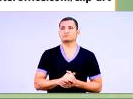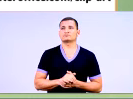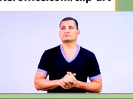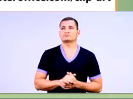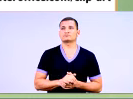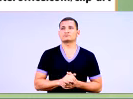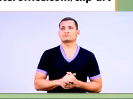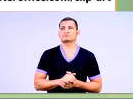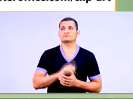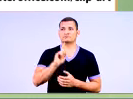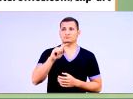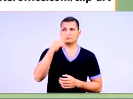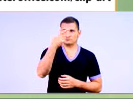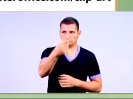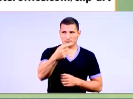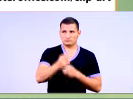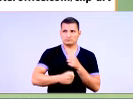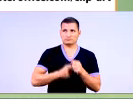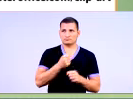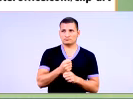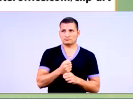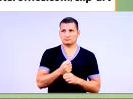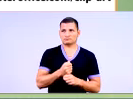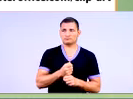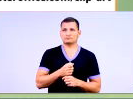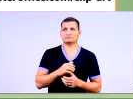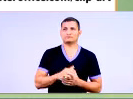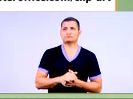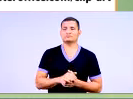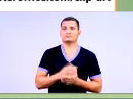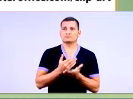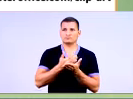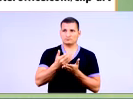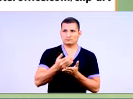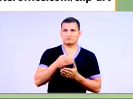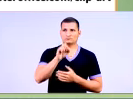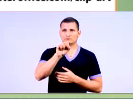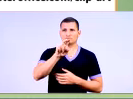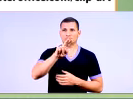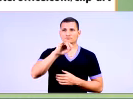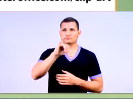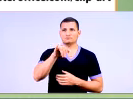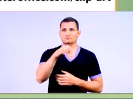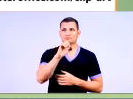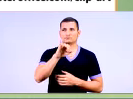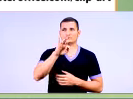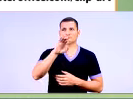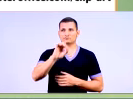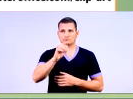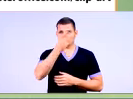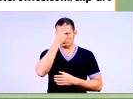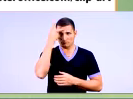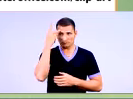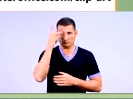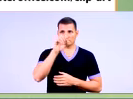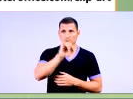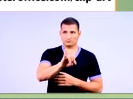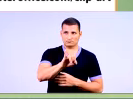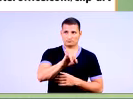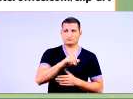ano. Então, no futuro, como é que fica? Eu começo com o sujeito, I will